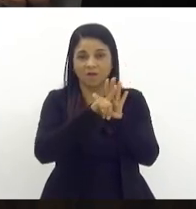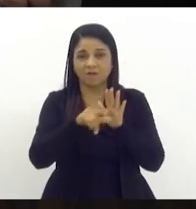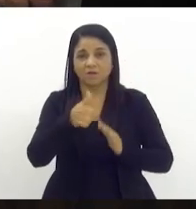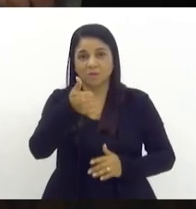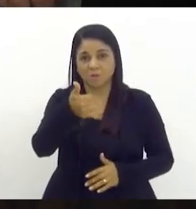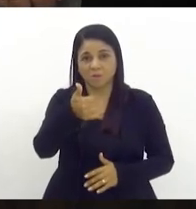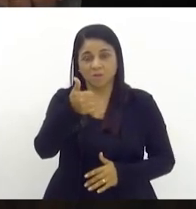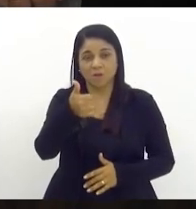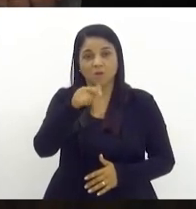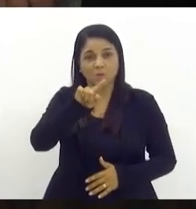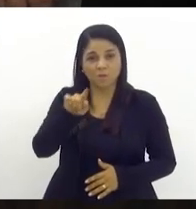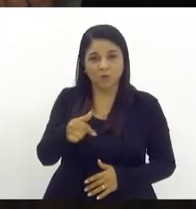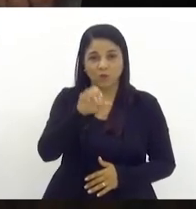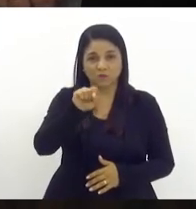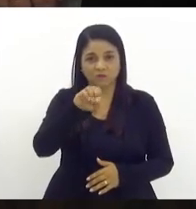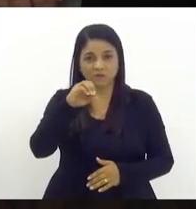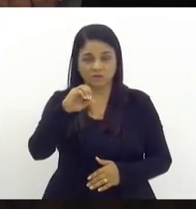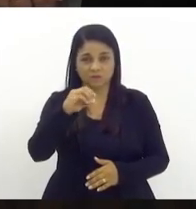número